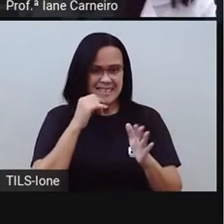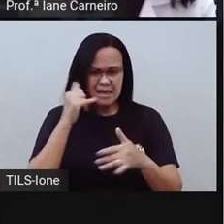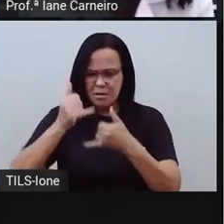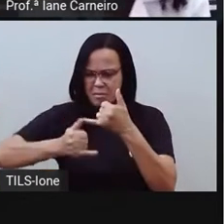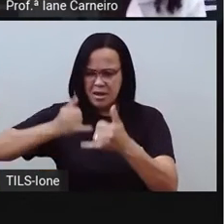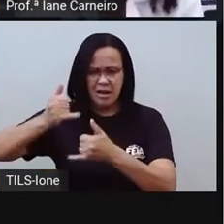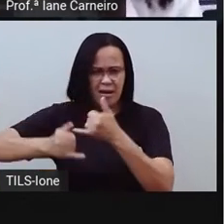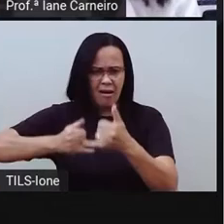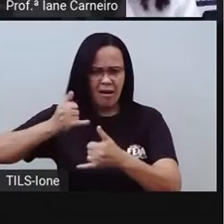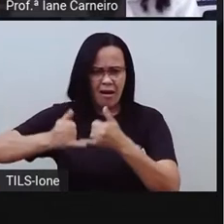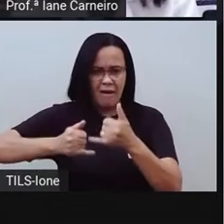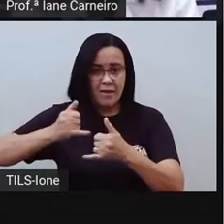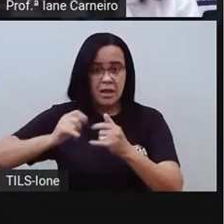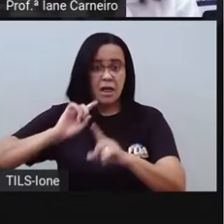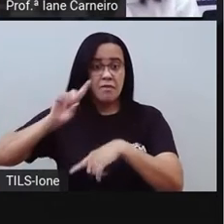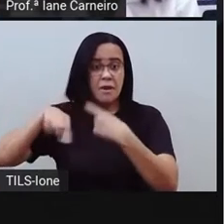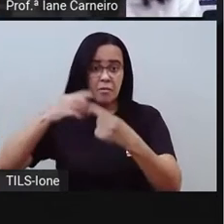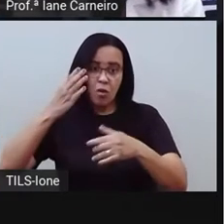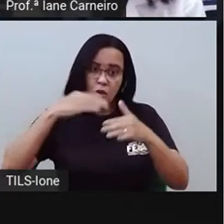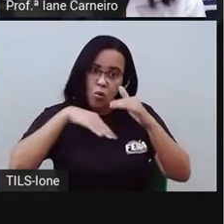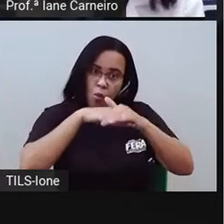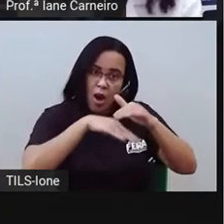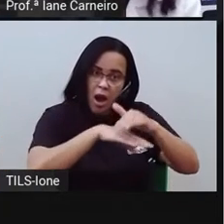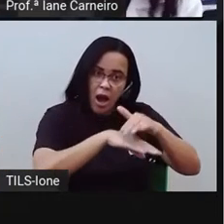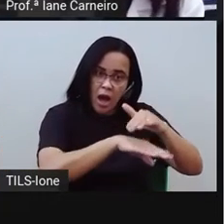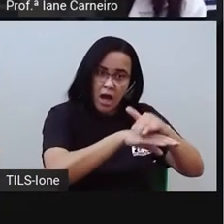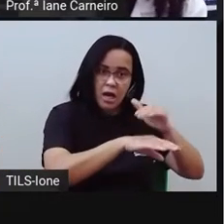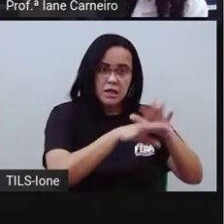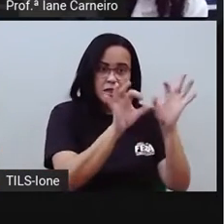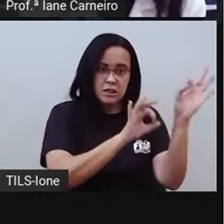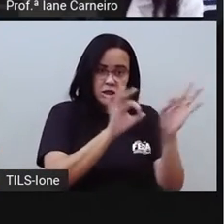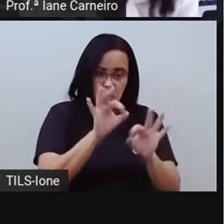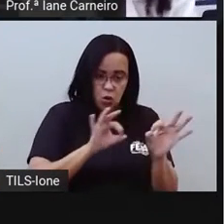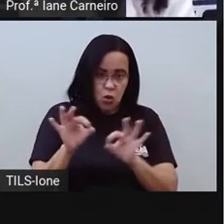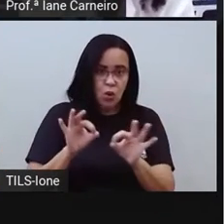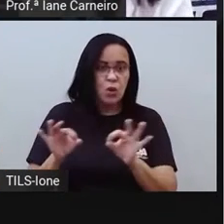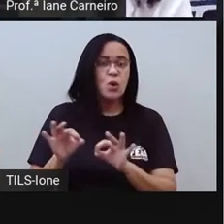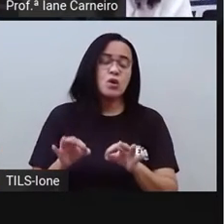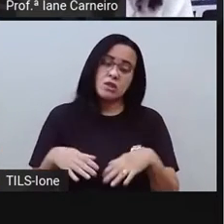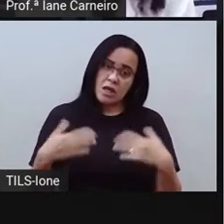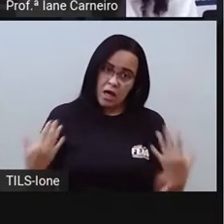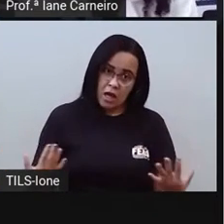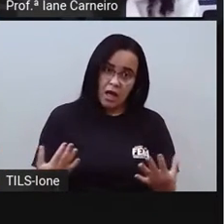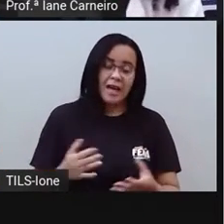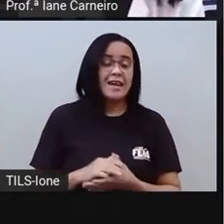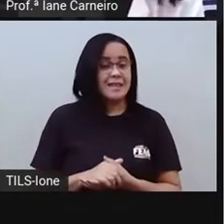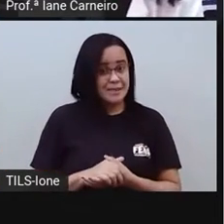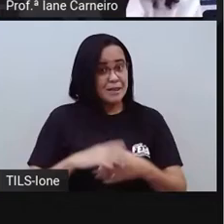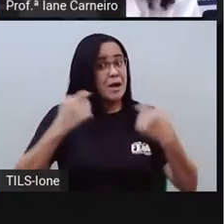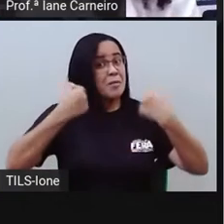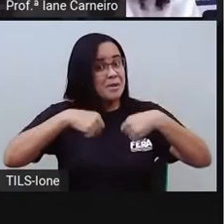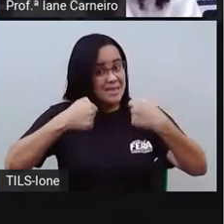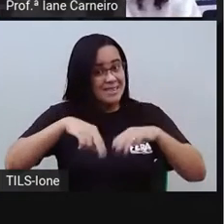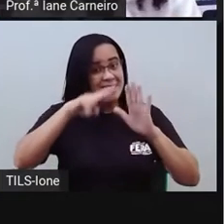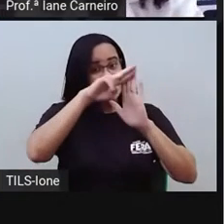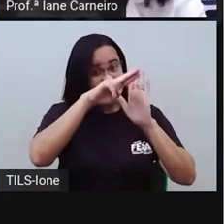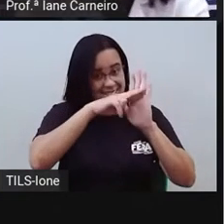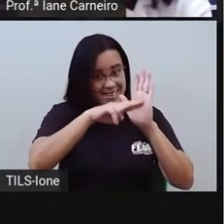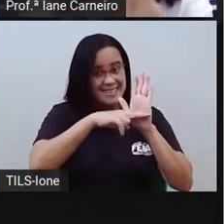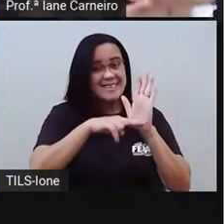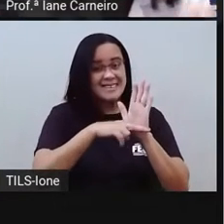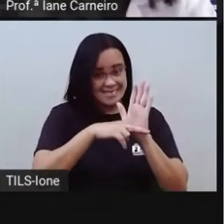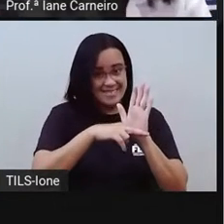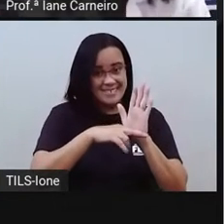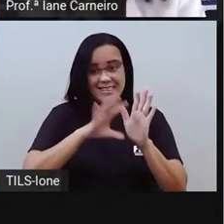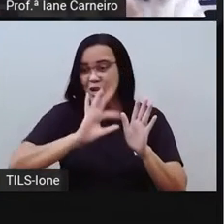sempre, ou só uma pessoa vai se preocupar em arrumar o brinquedo. E isso aí não vai ser justo, né? Então, por isso que é importante que